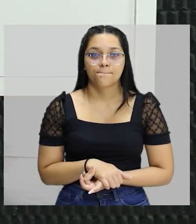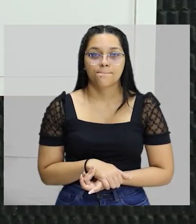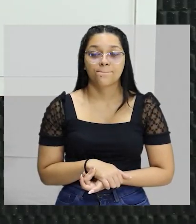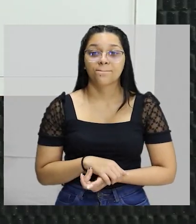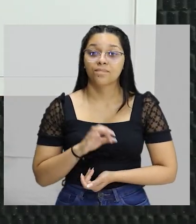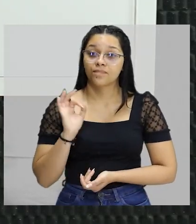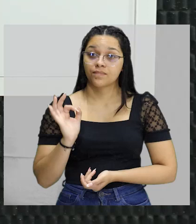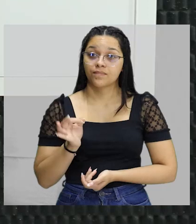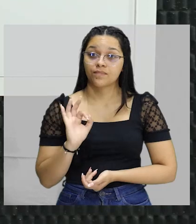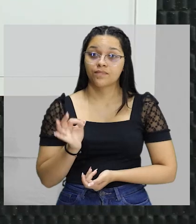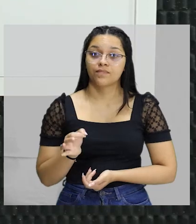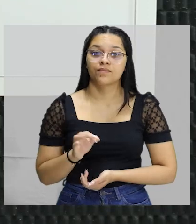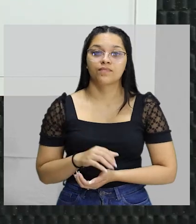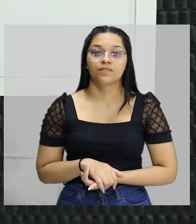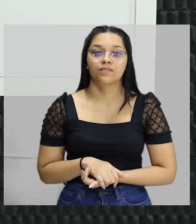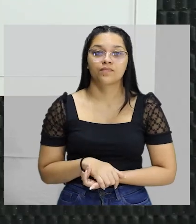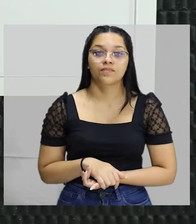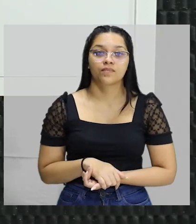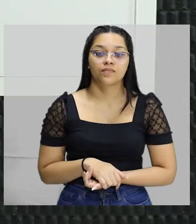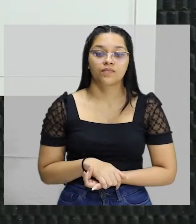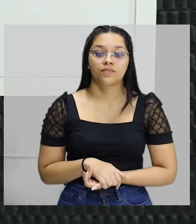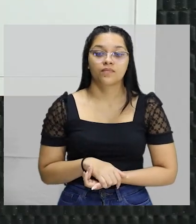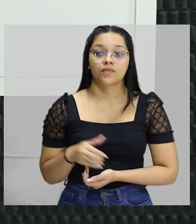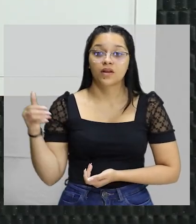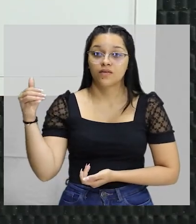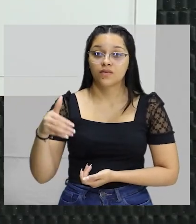Ok? Com a frequência desse som.